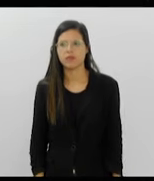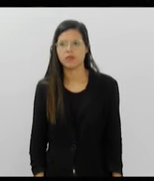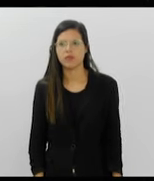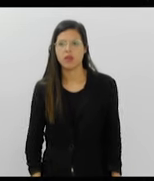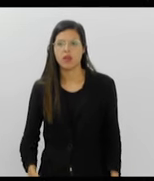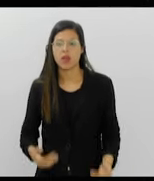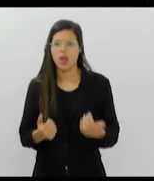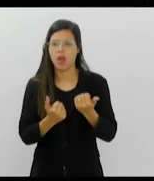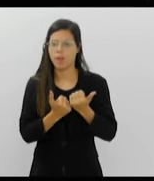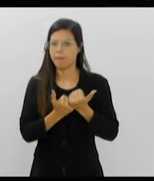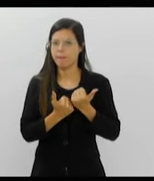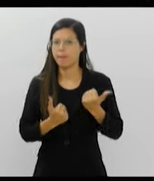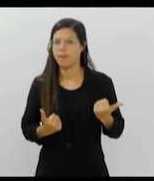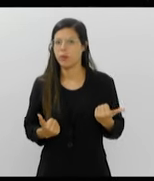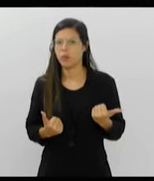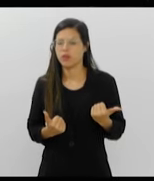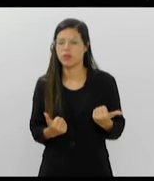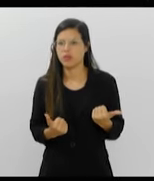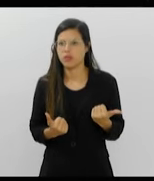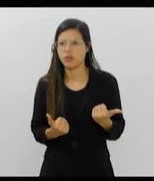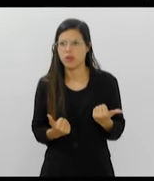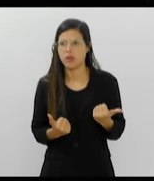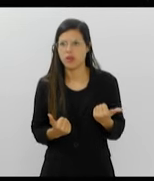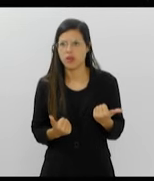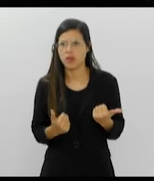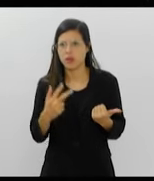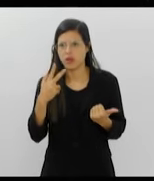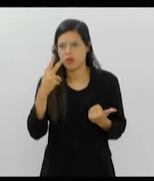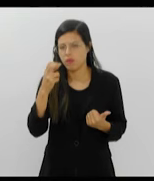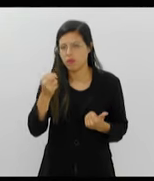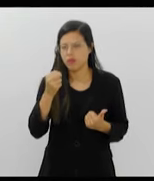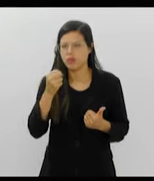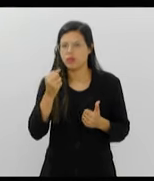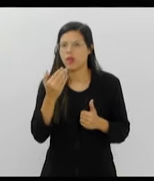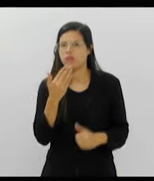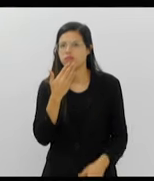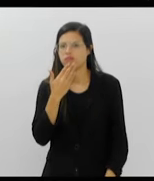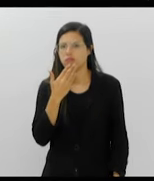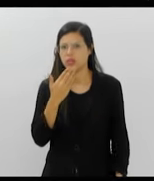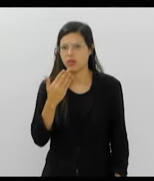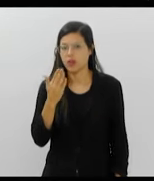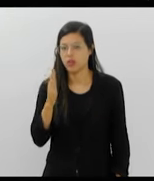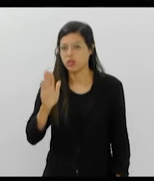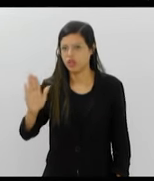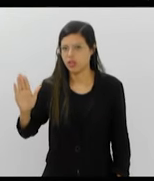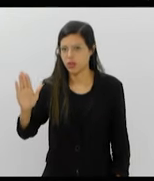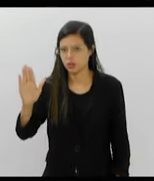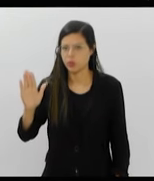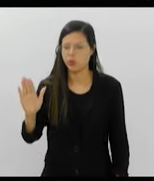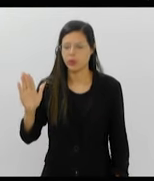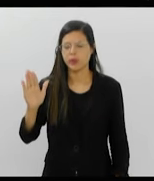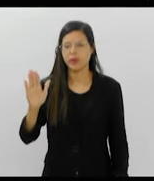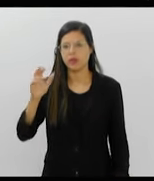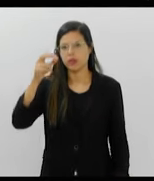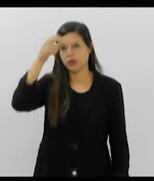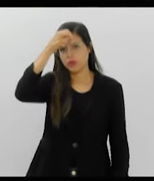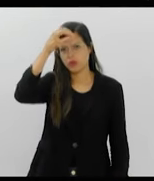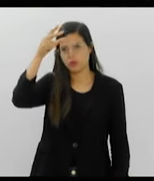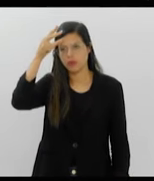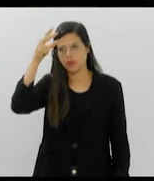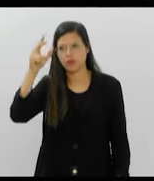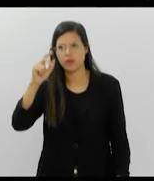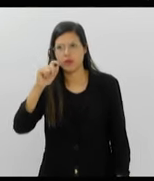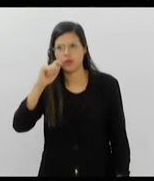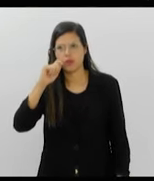Apoiei fervorosamente a candidatura majoritária do prefeito